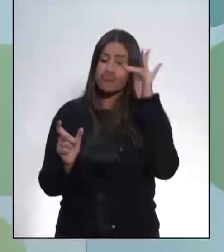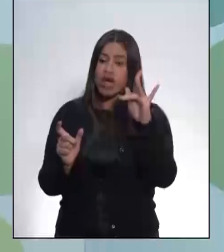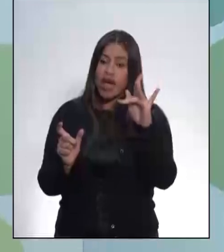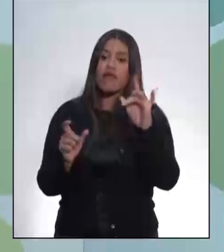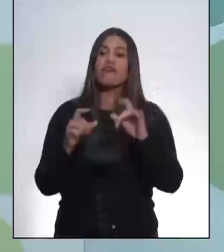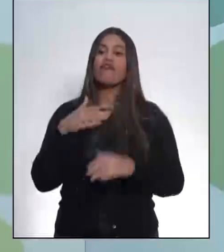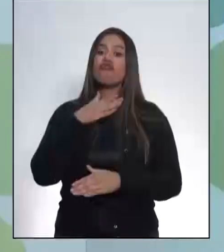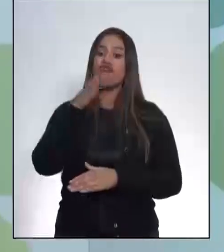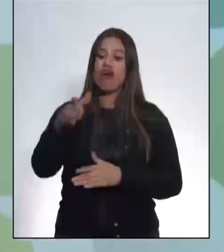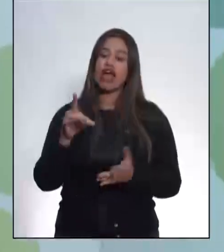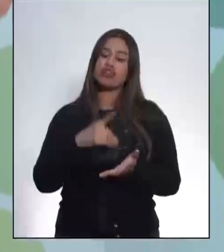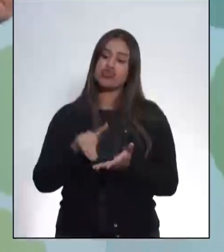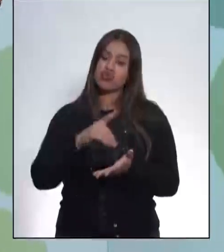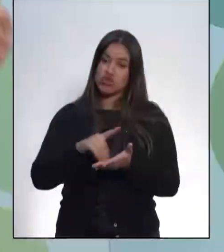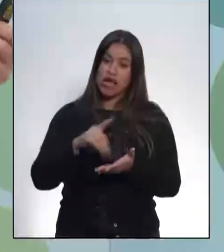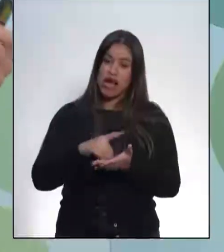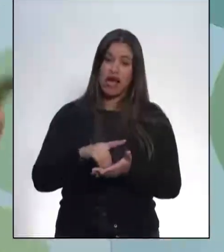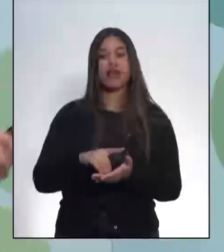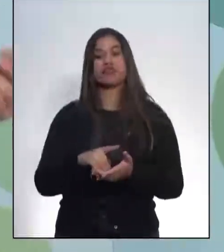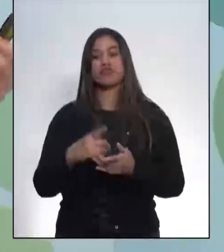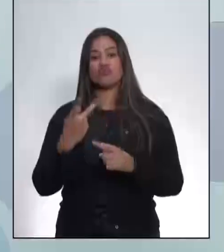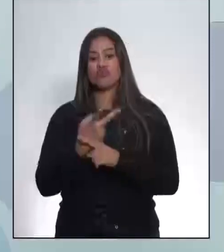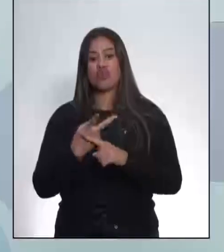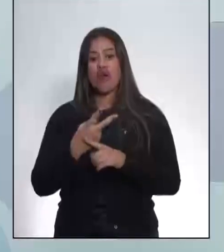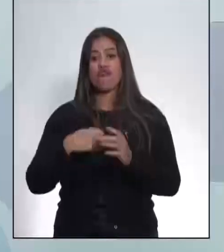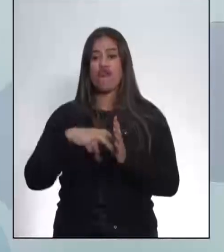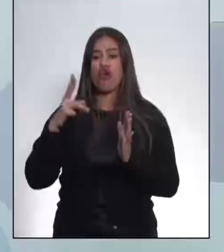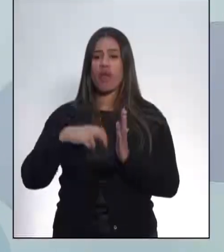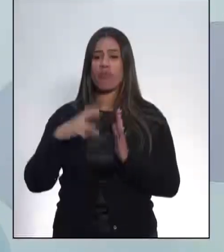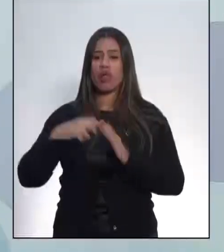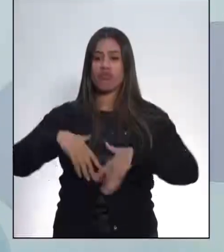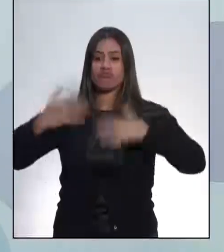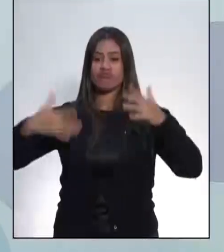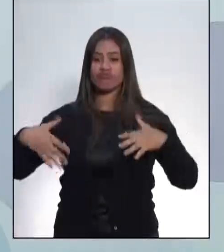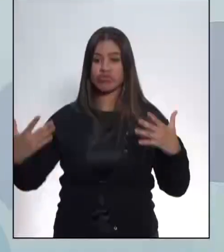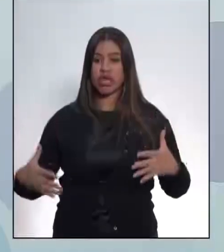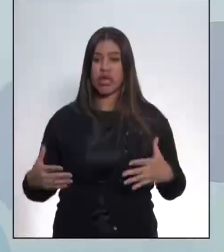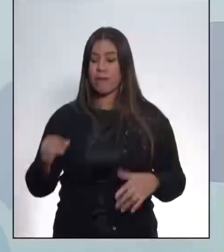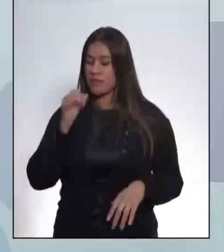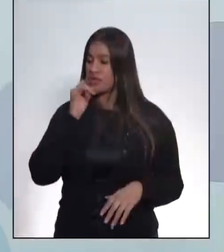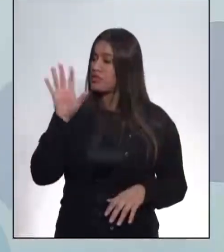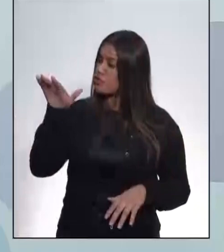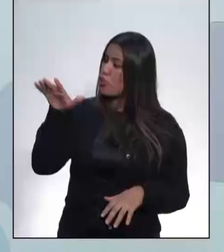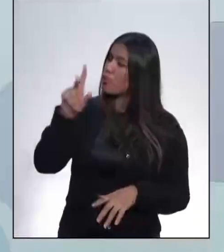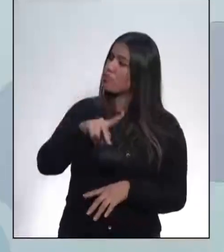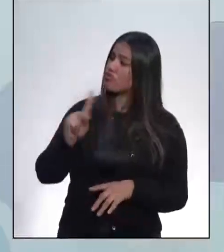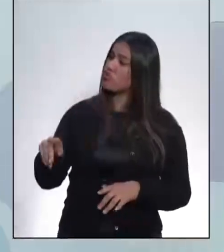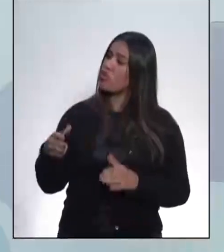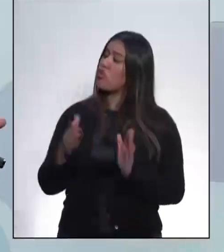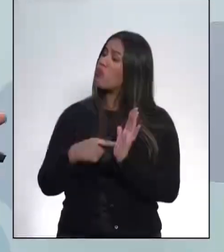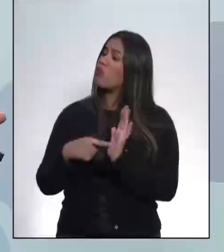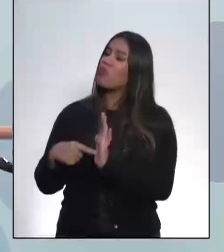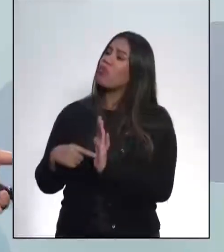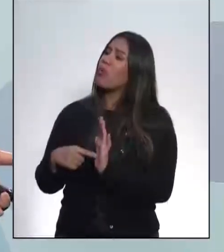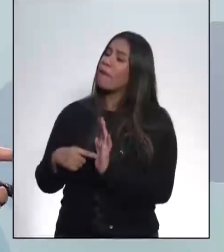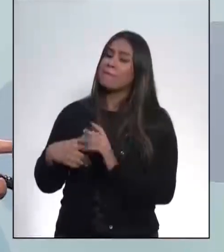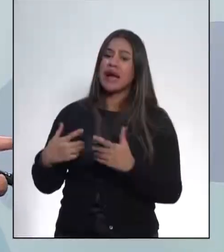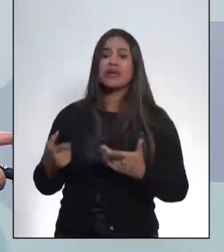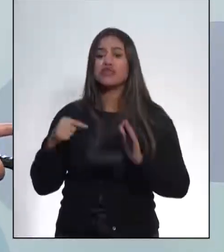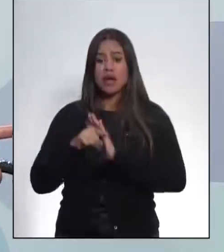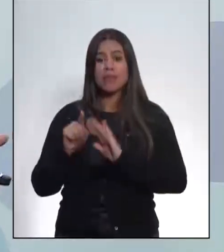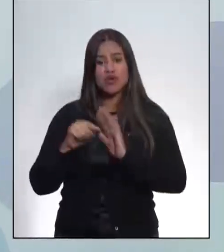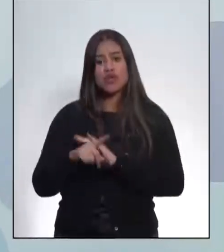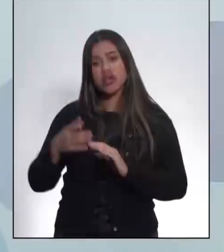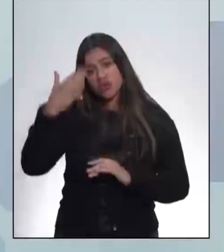dicionário. Ampliar o vocabulário. Porque, às vezes, quando a gente fala assim, mas professor, o que está perguntando nessa questão? Aí você explica, a pessoa, mas é isso que estava perguntando, eu